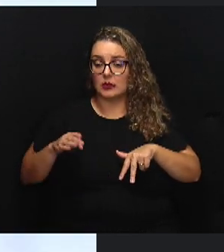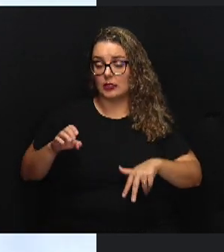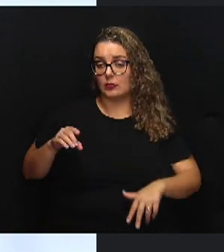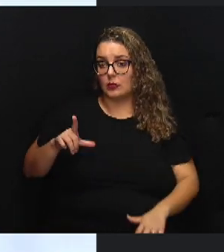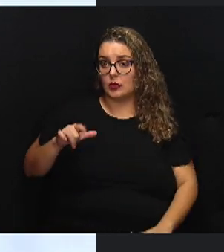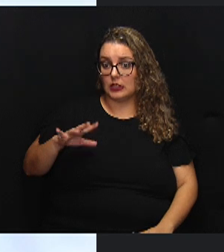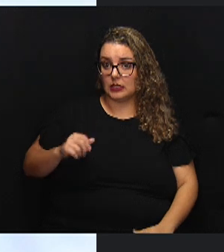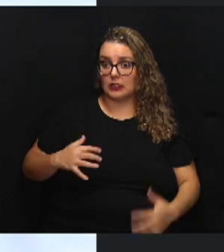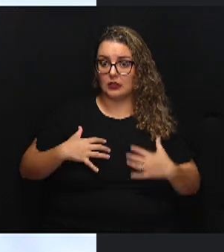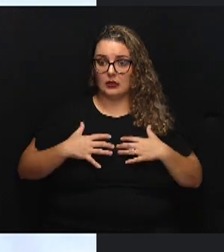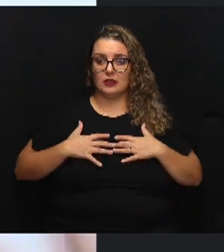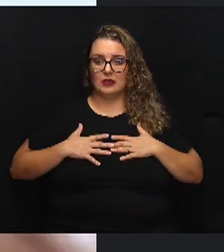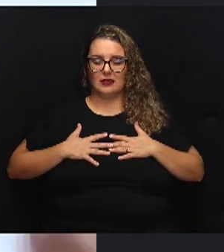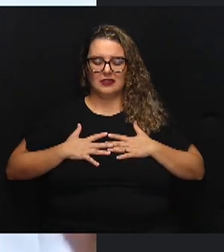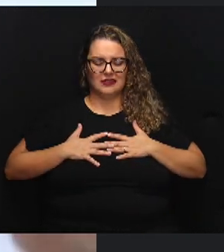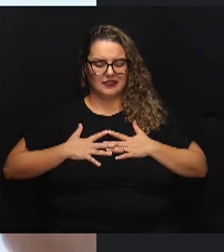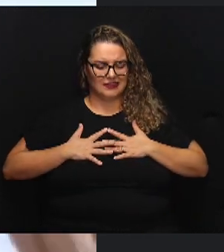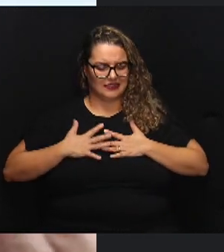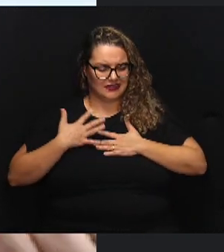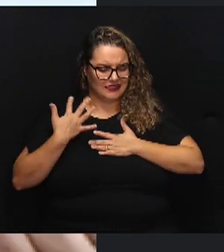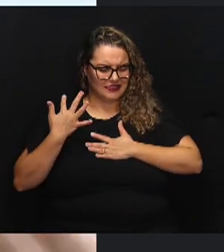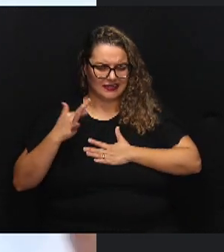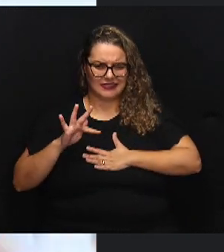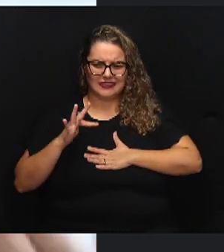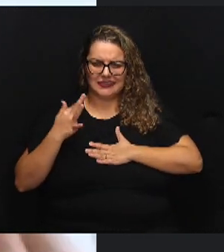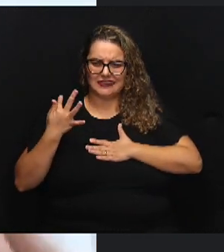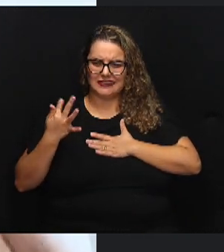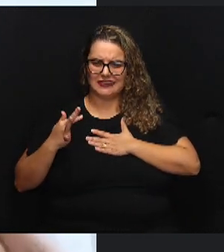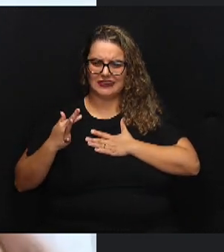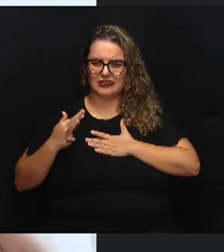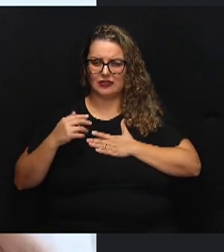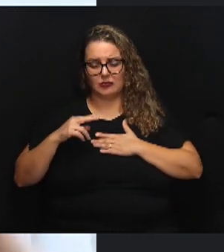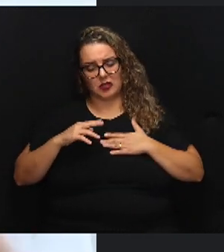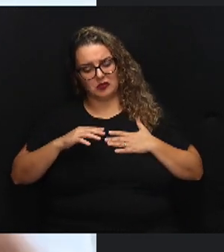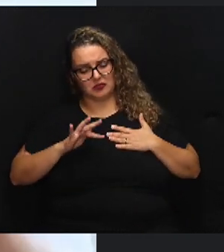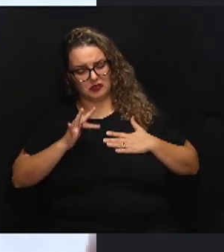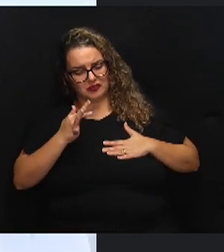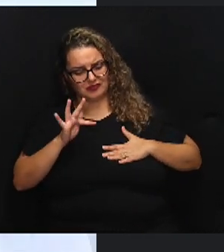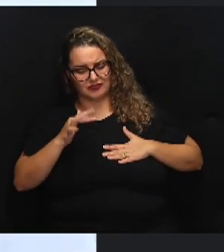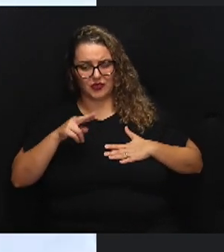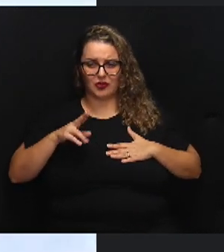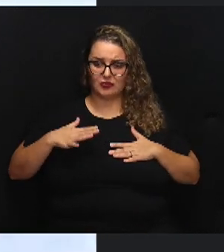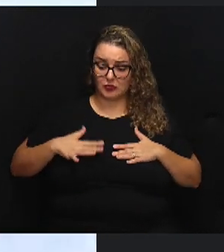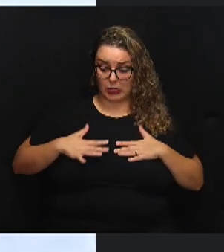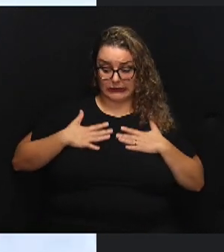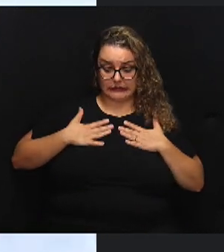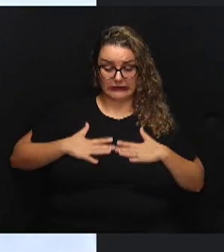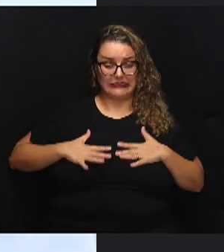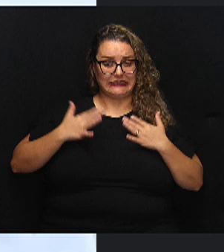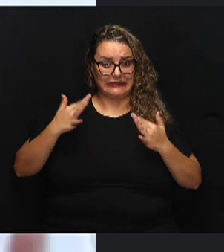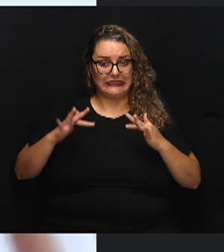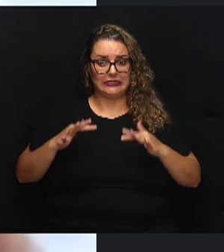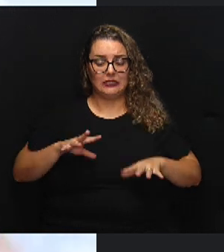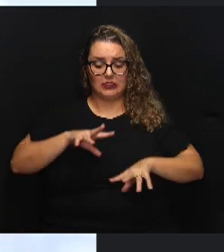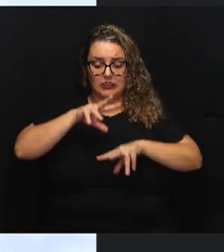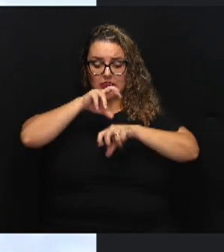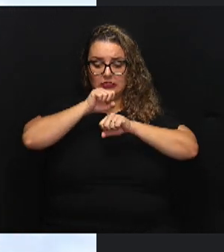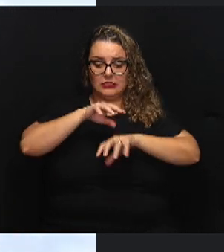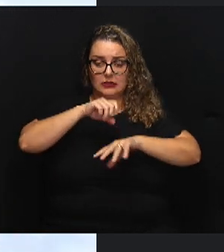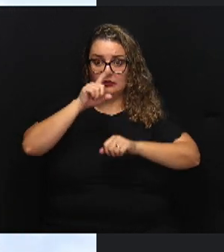pulmão, dor no tórax, e também em geral de um lado só, mas pode ser bilateral, dificuldade para